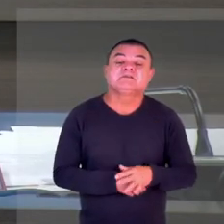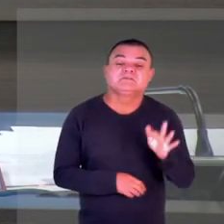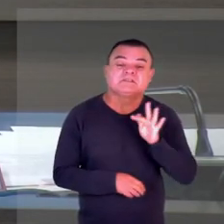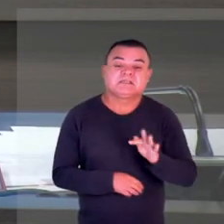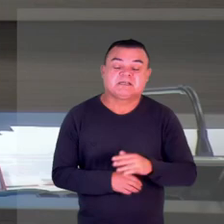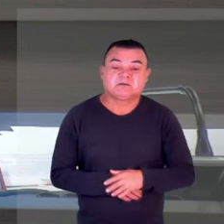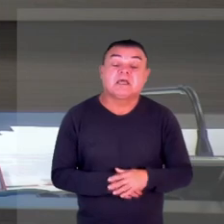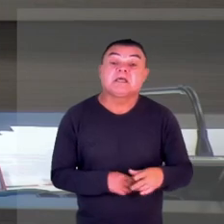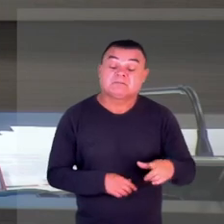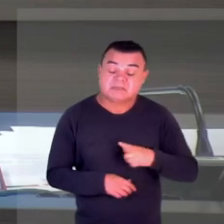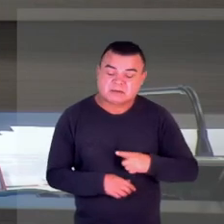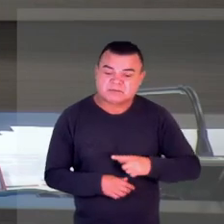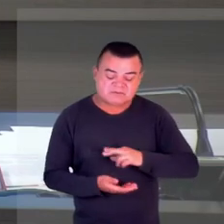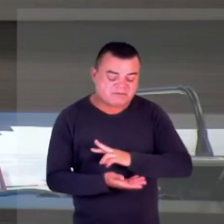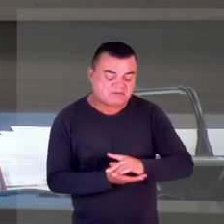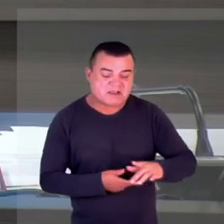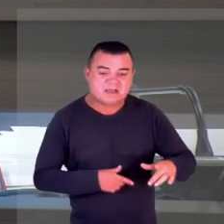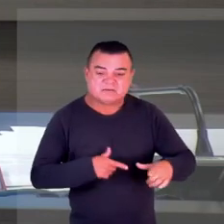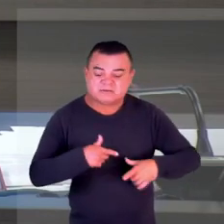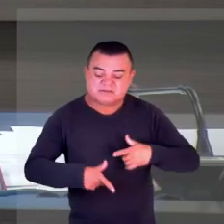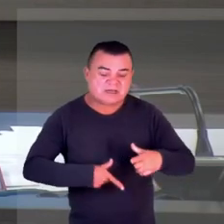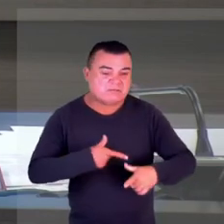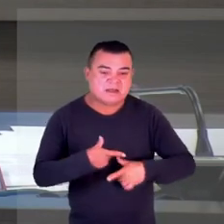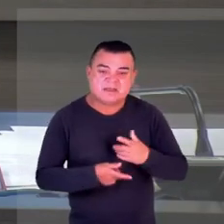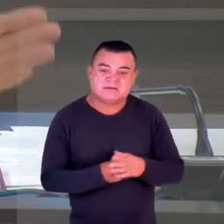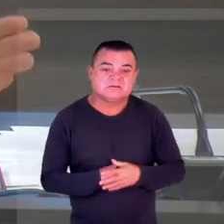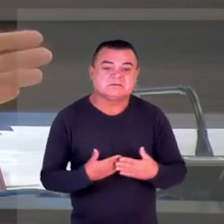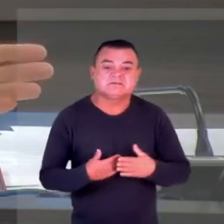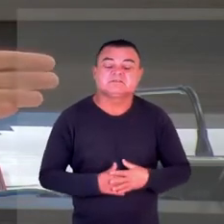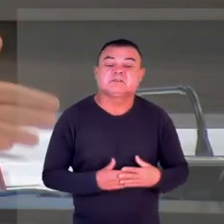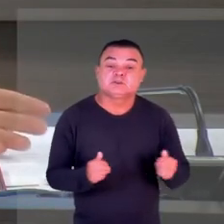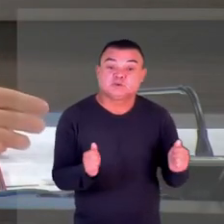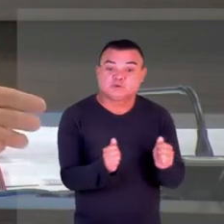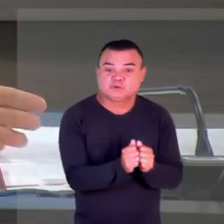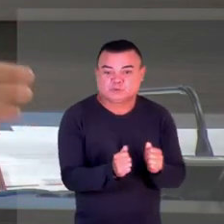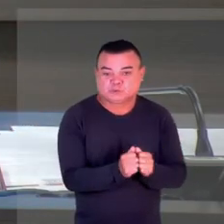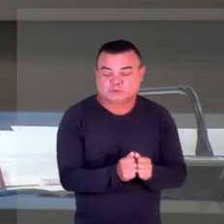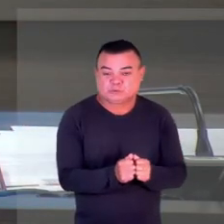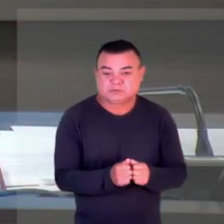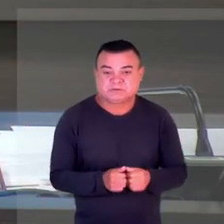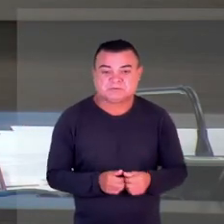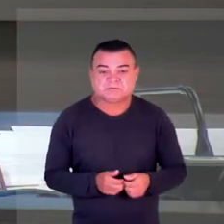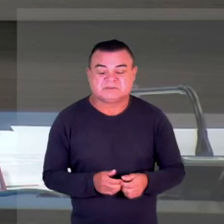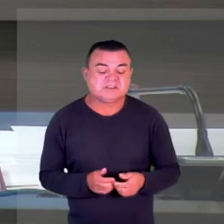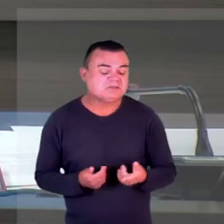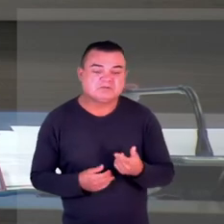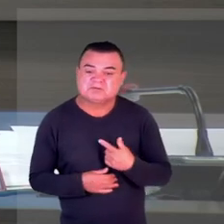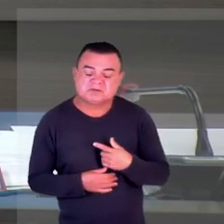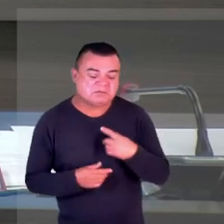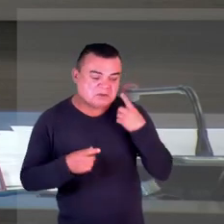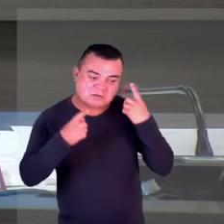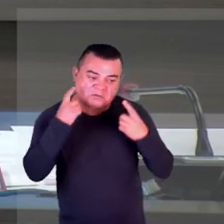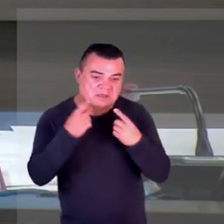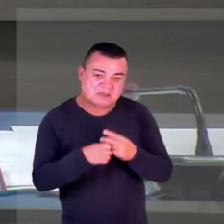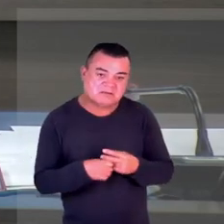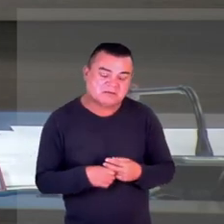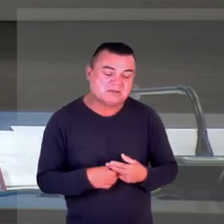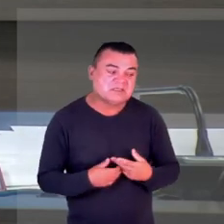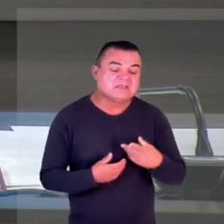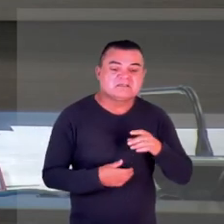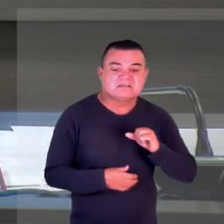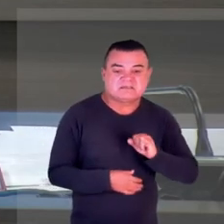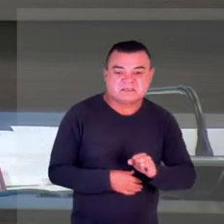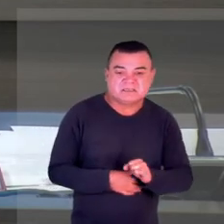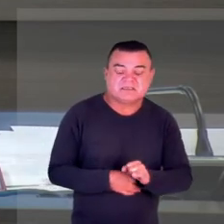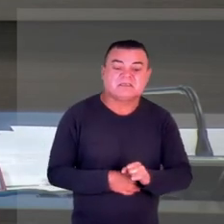né vários e nunca nos preocupamos aqui ess aqui é ministério público estadual aqui é Ministério Público Federal nós esse